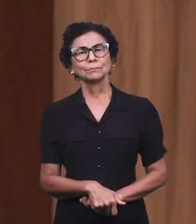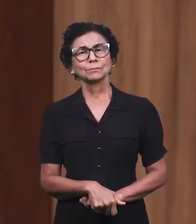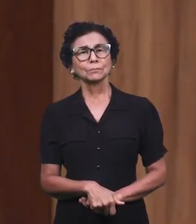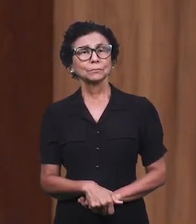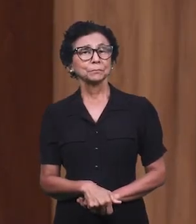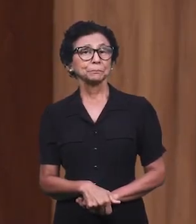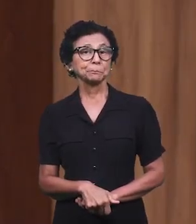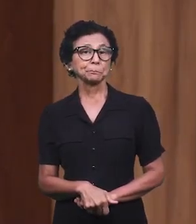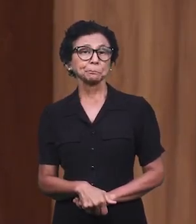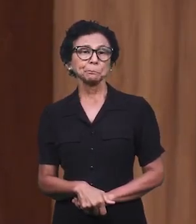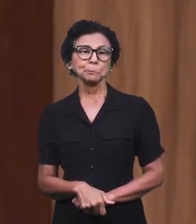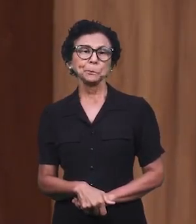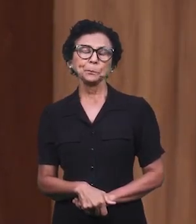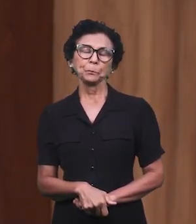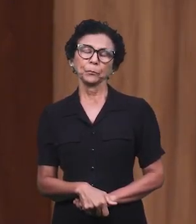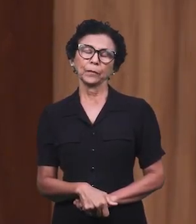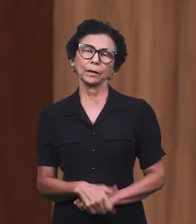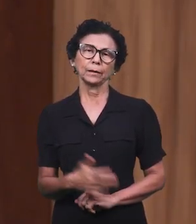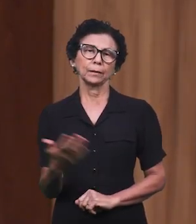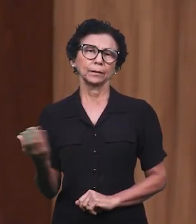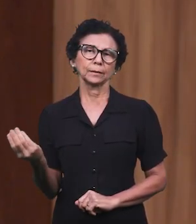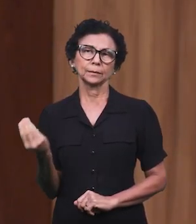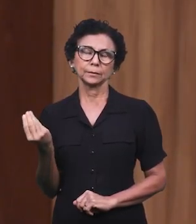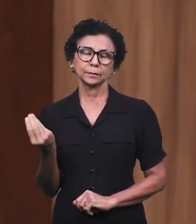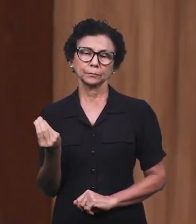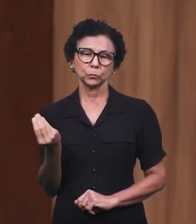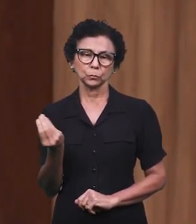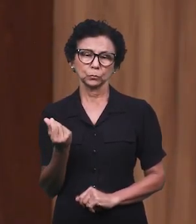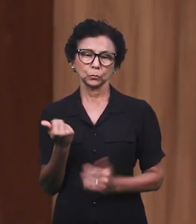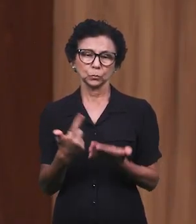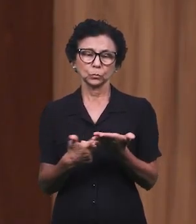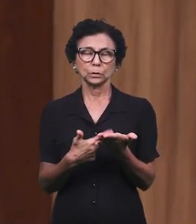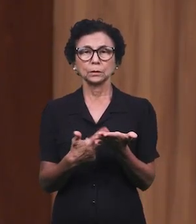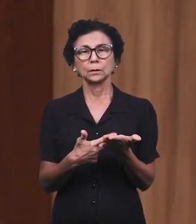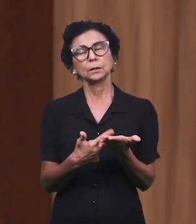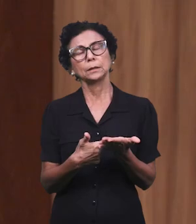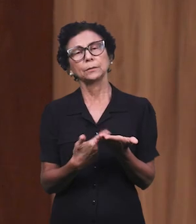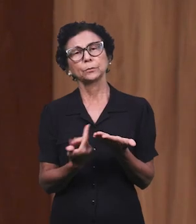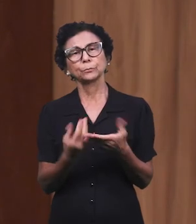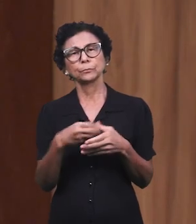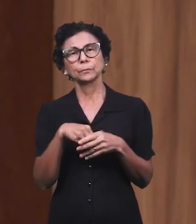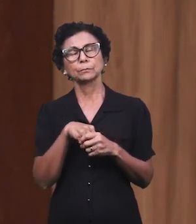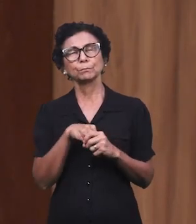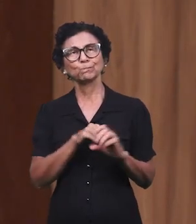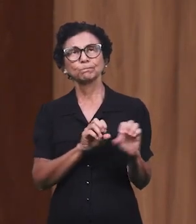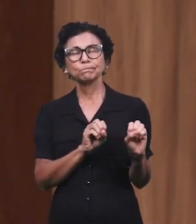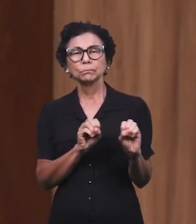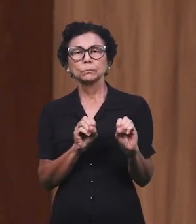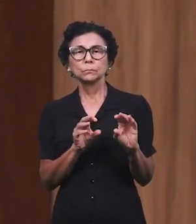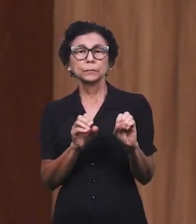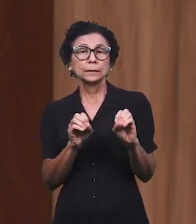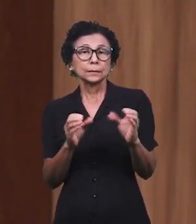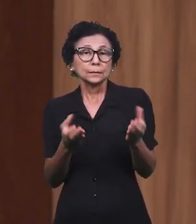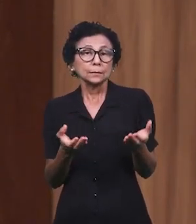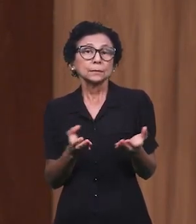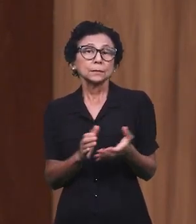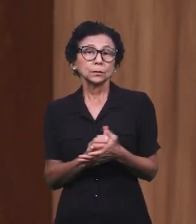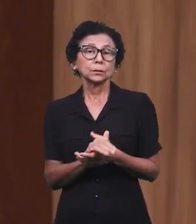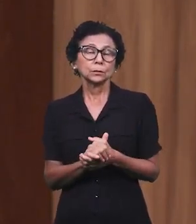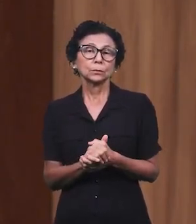por aquilo que ele traz do ensino que Ruth vai